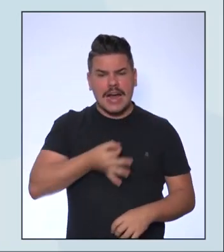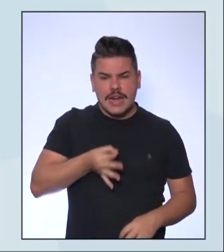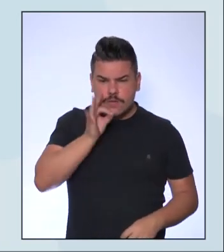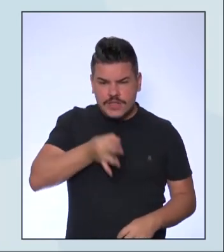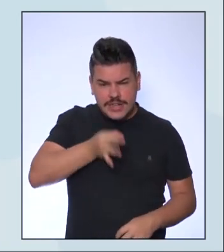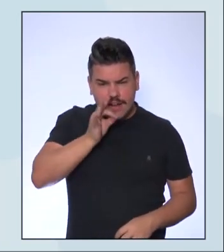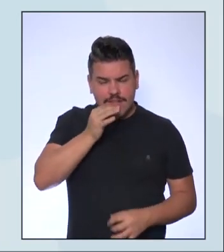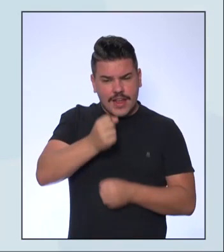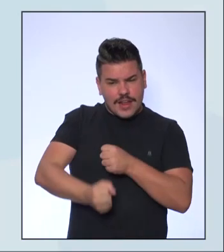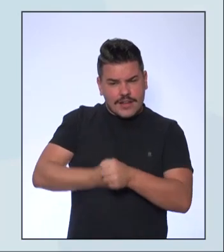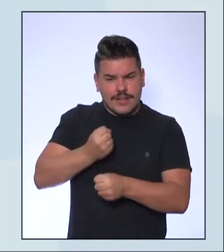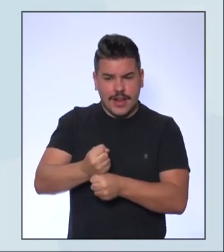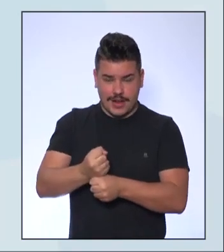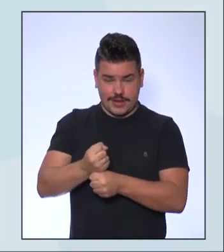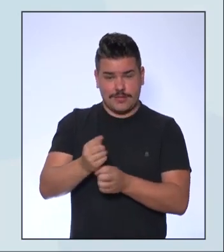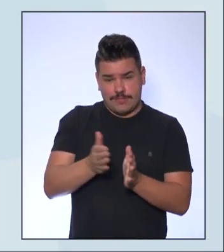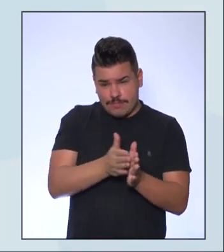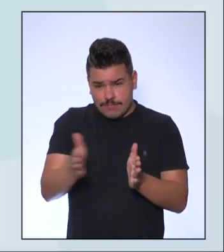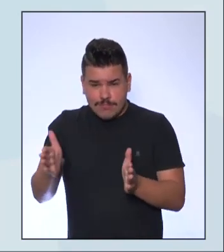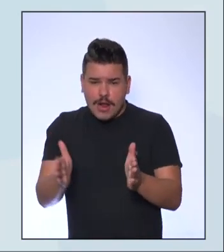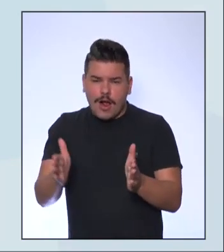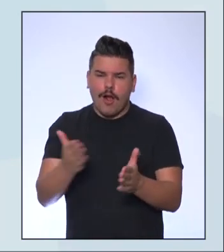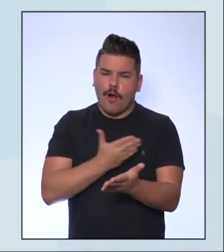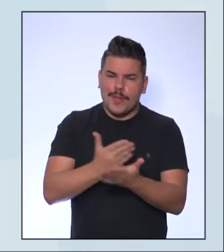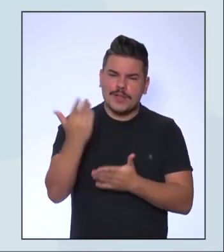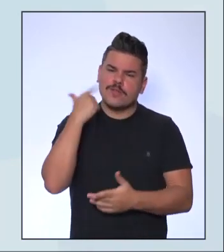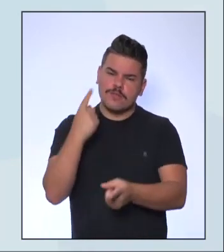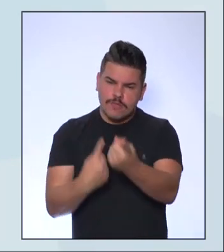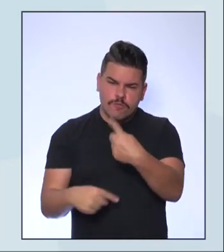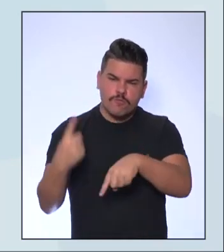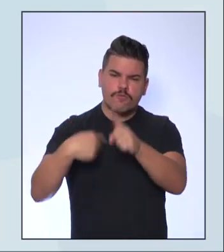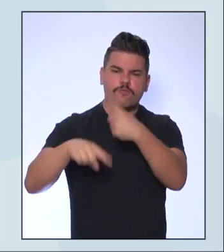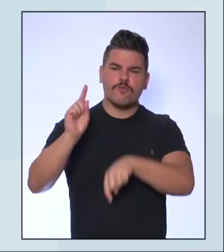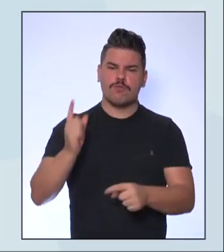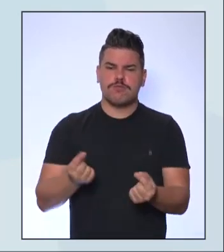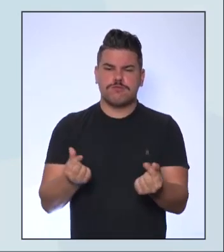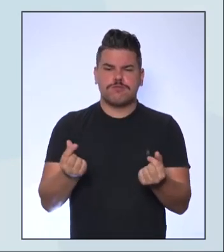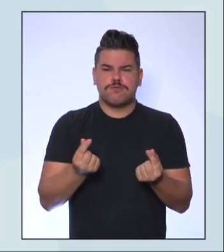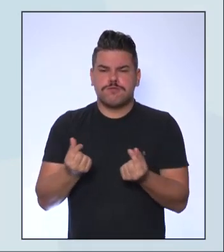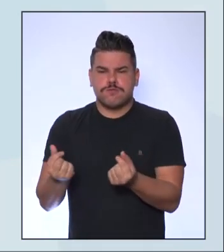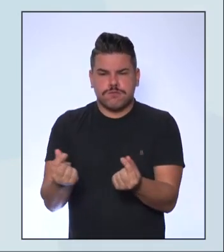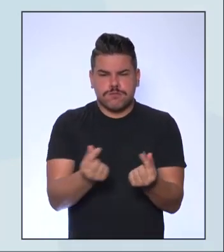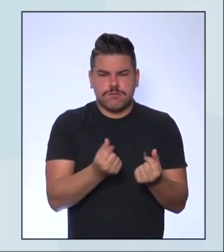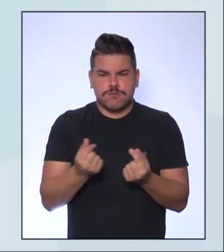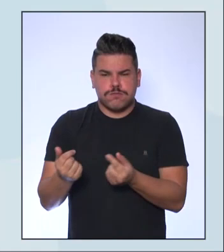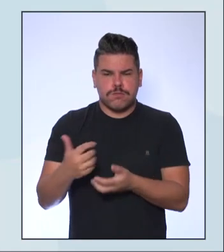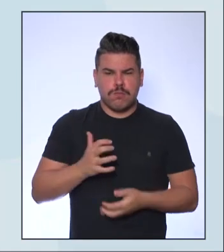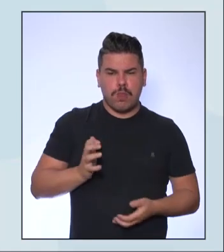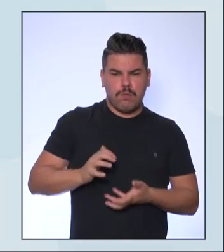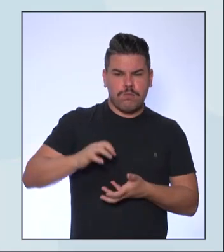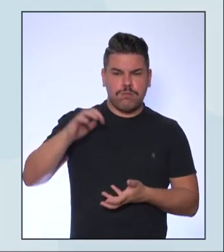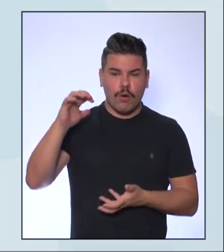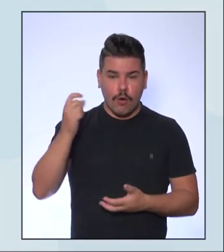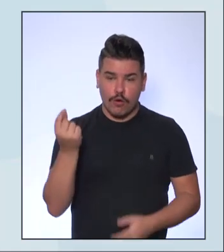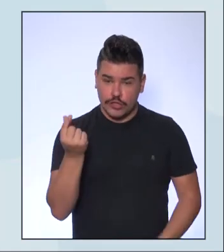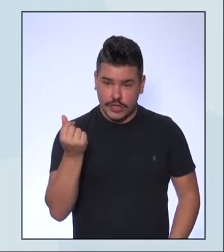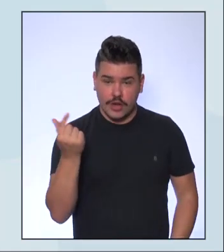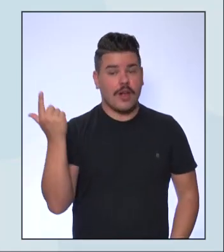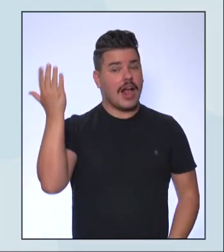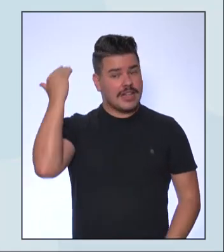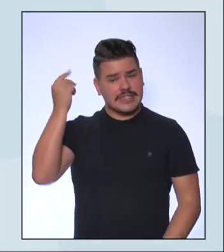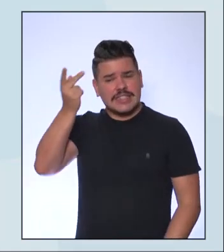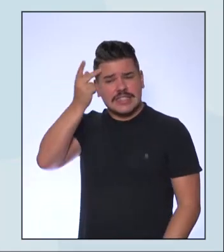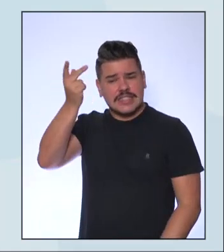a emergir, a ter mais poder econômico no Brasil. Então, eles deixam de ser uma cidade pacata, São Paulo, e começa a ser uma